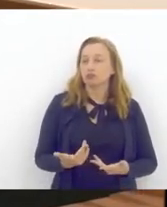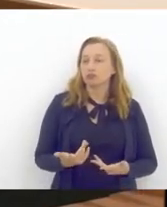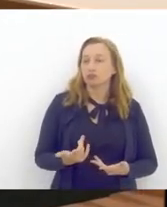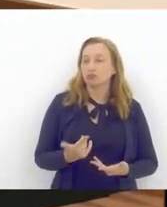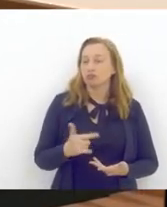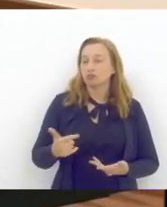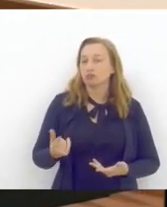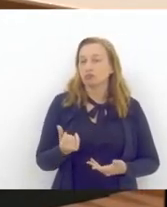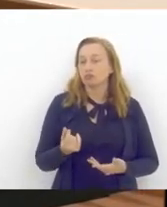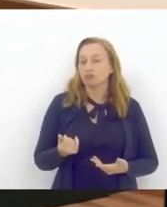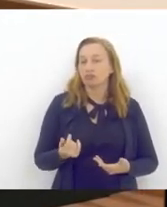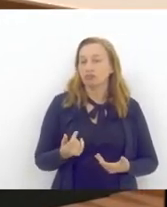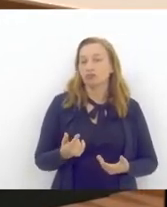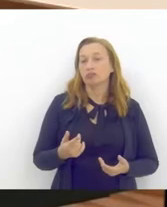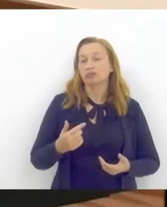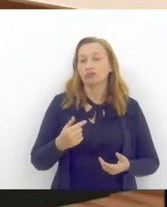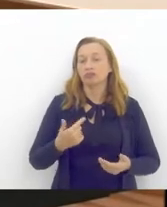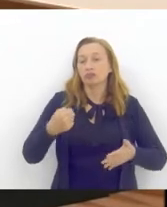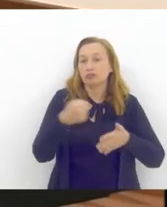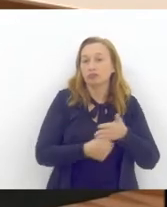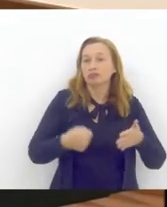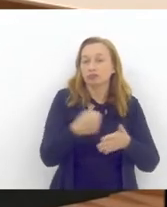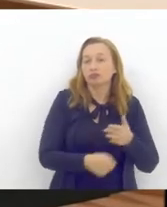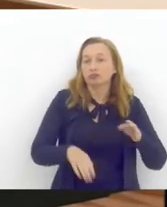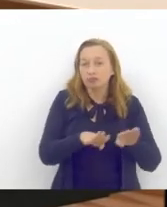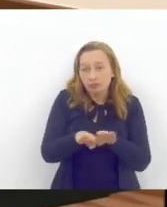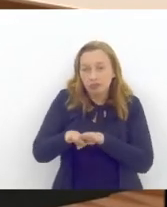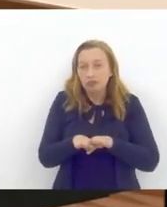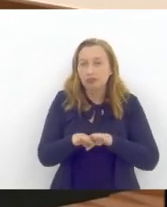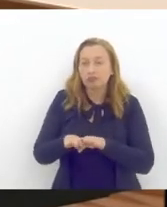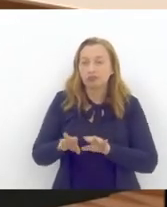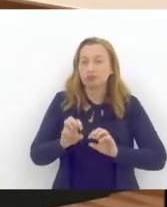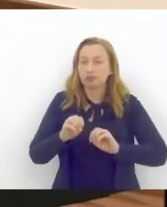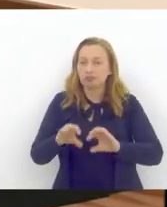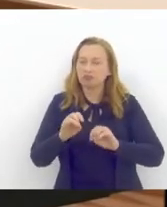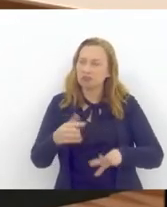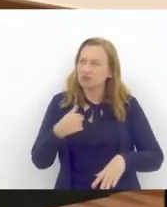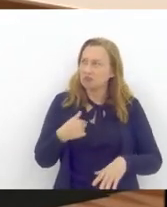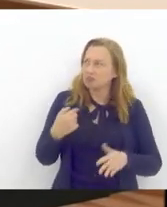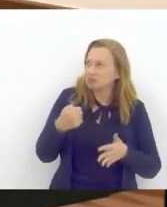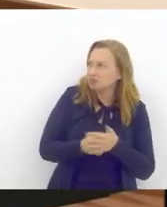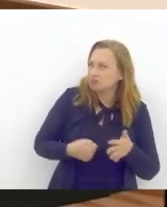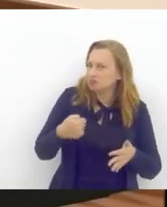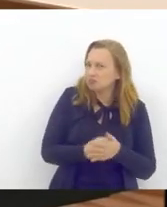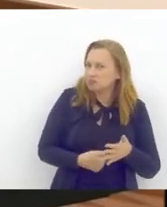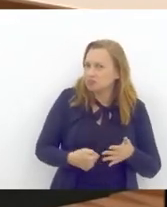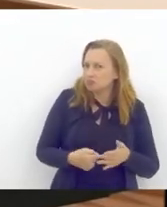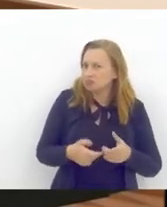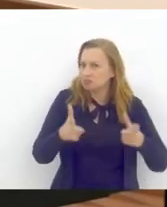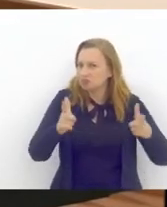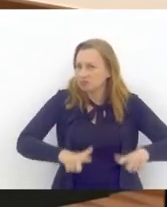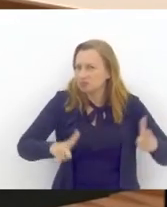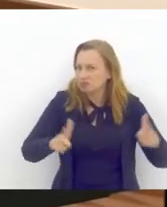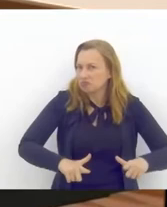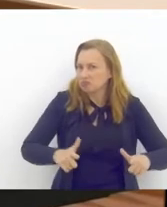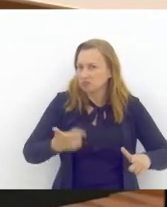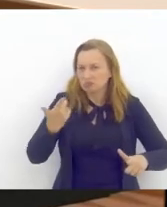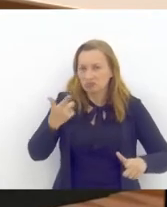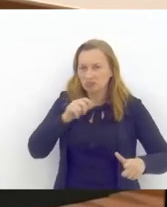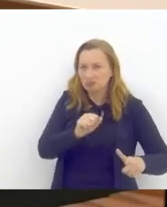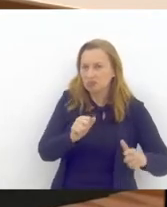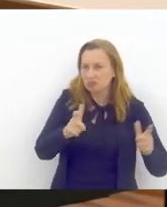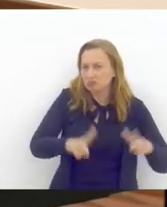luta é pela equidade na educação. Eu não luto por territórios, eu não